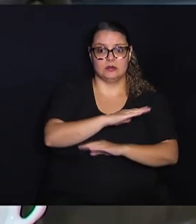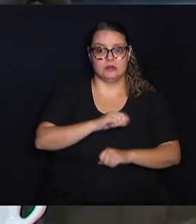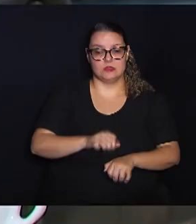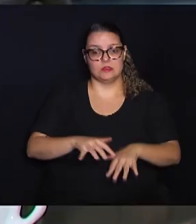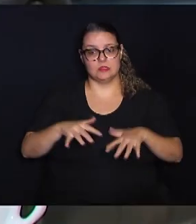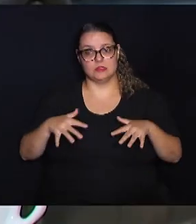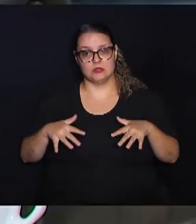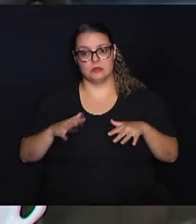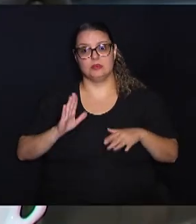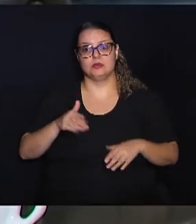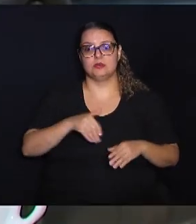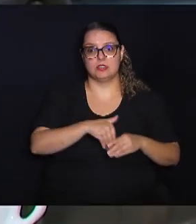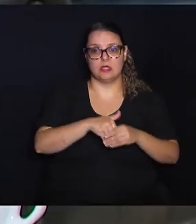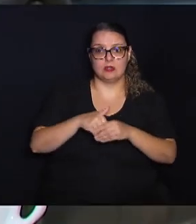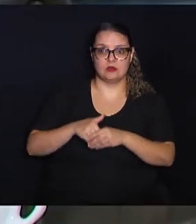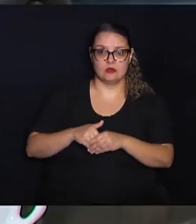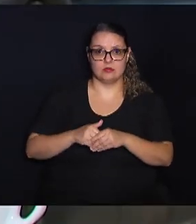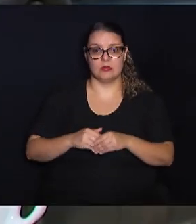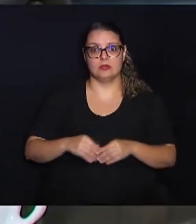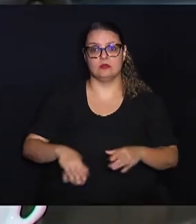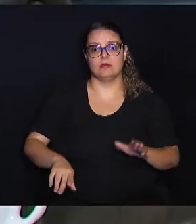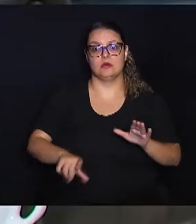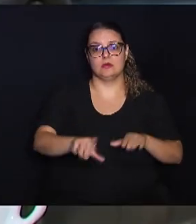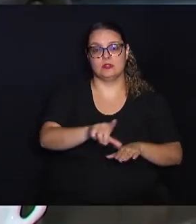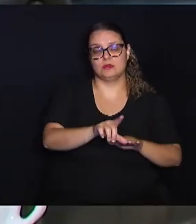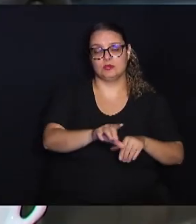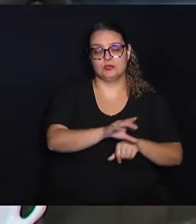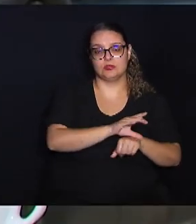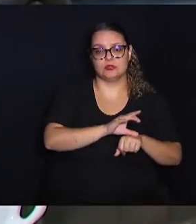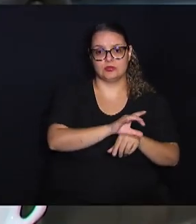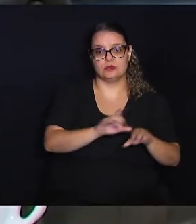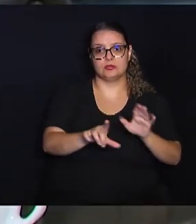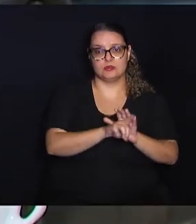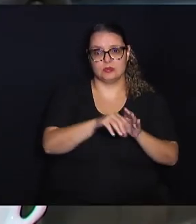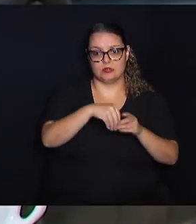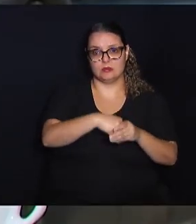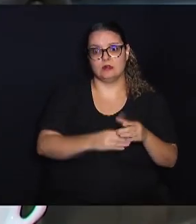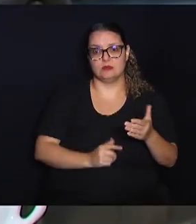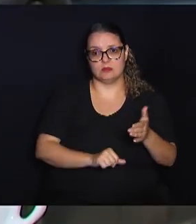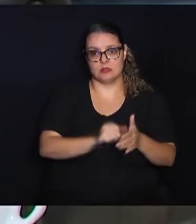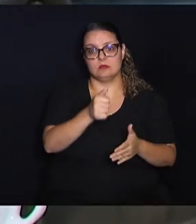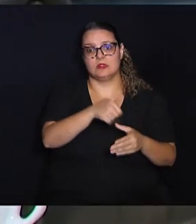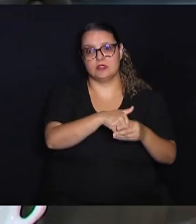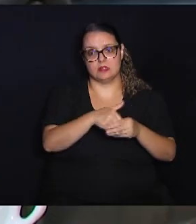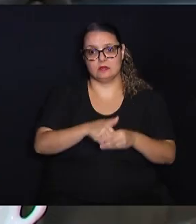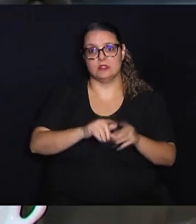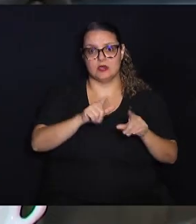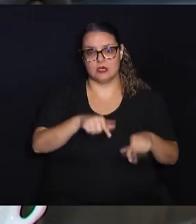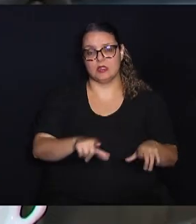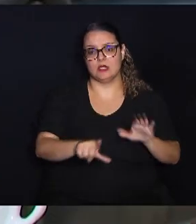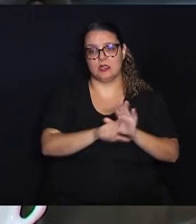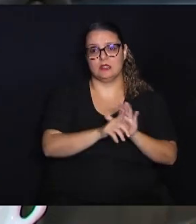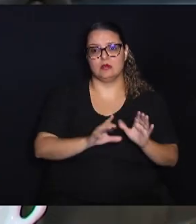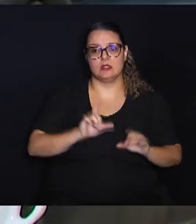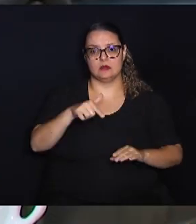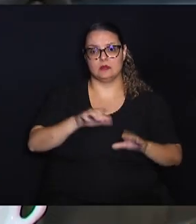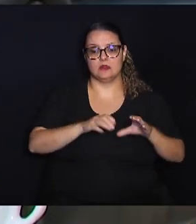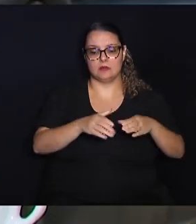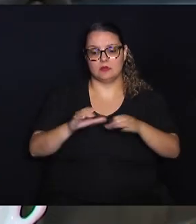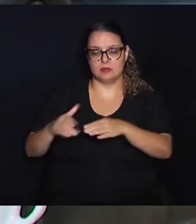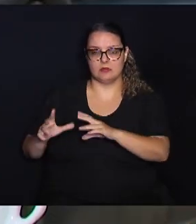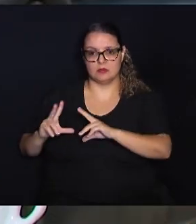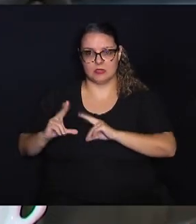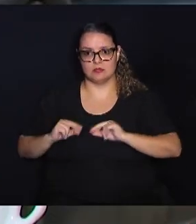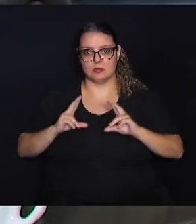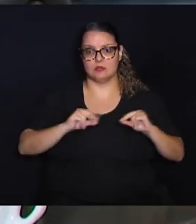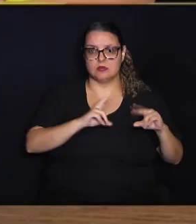o projeto contra a legalidade em primeira discussão e depois, agora ele vai passar por outras comissões, comissões de mérito e mais